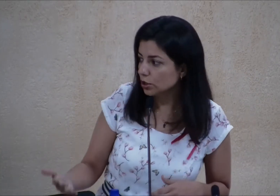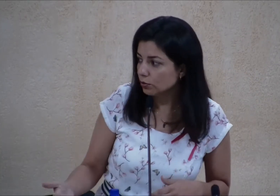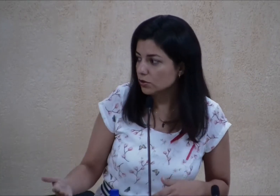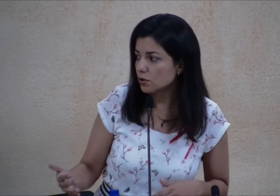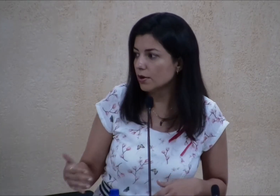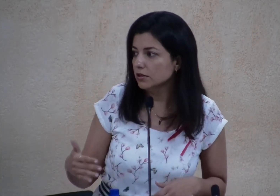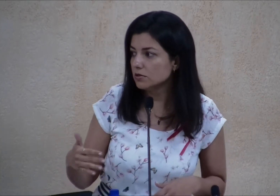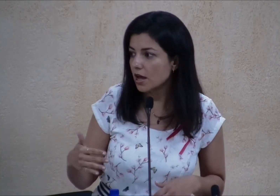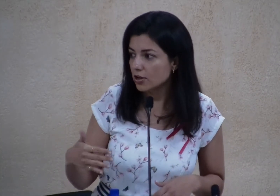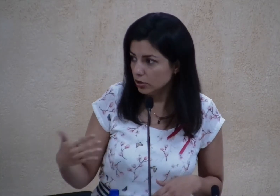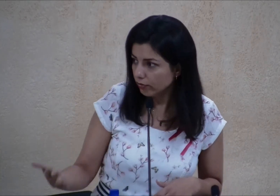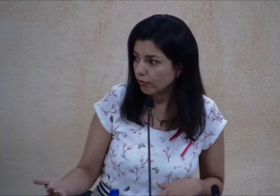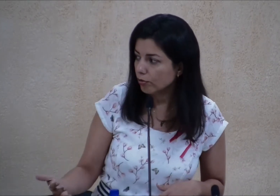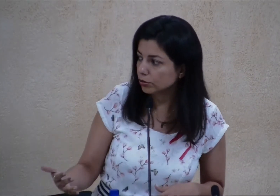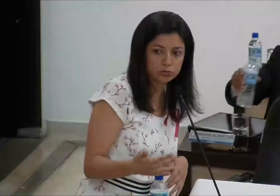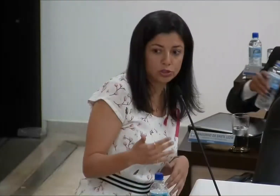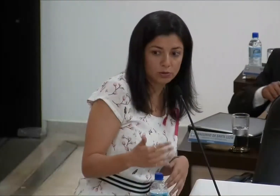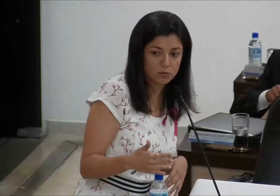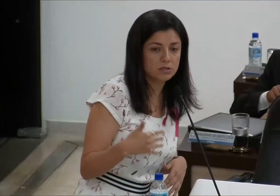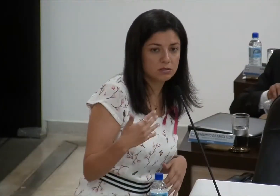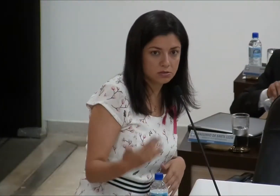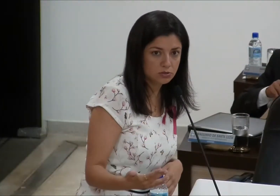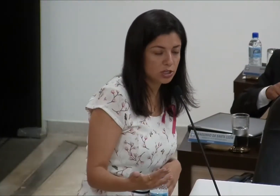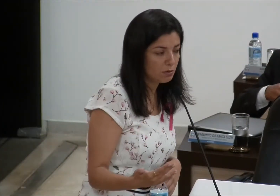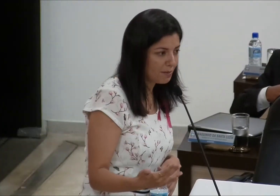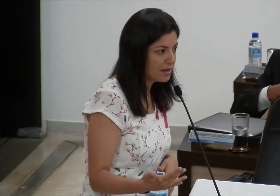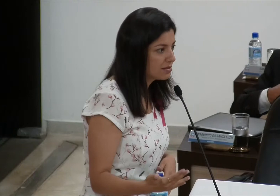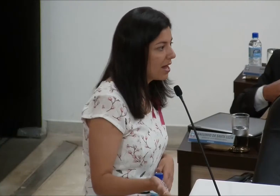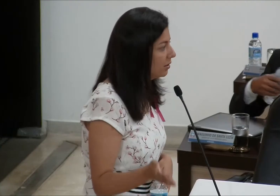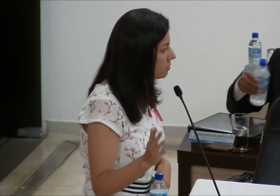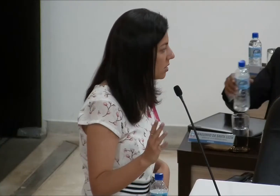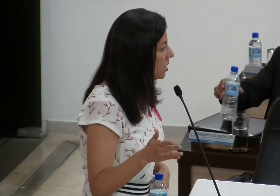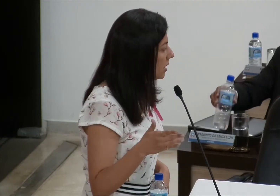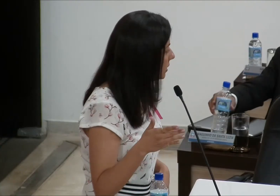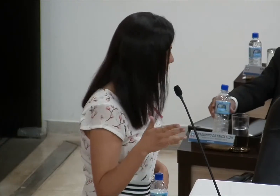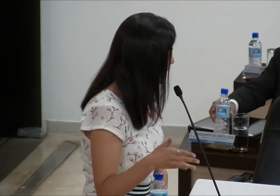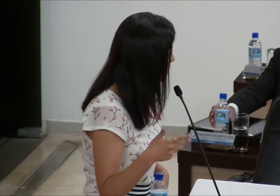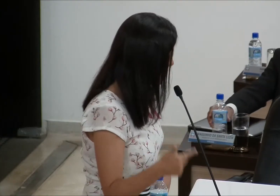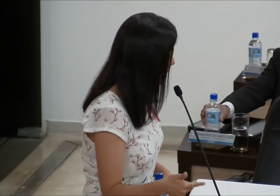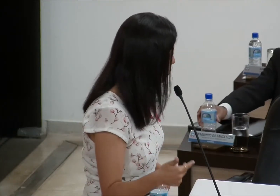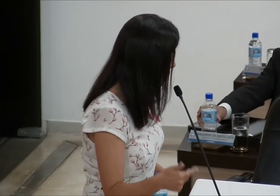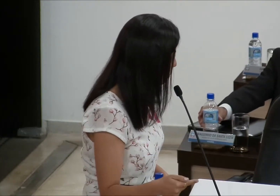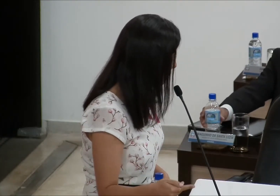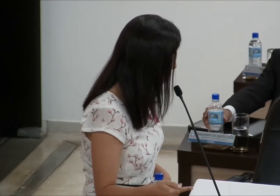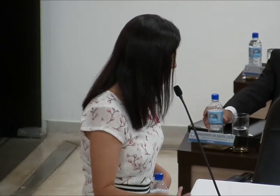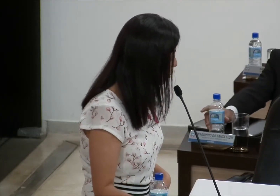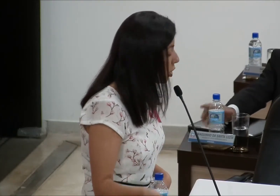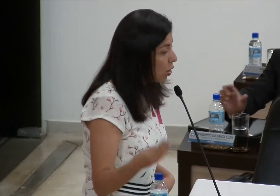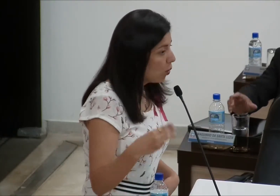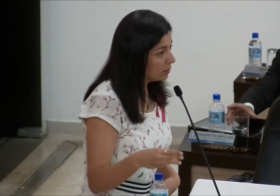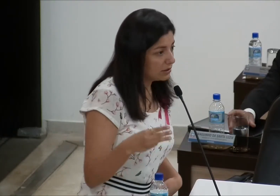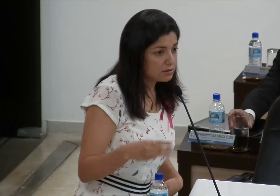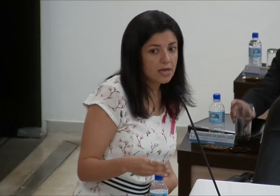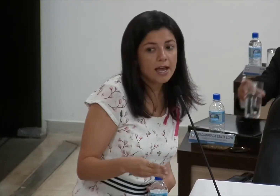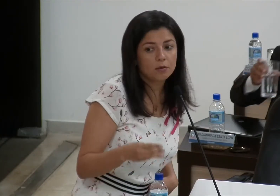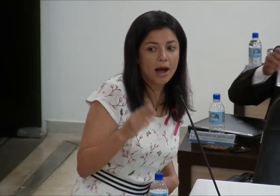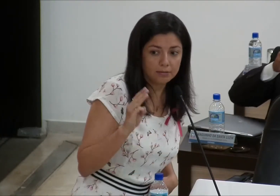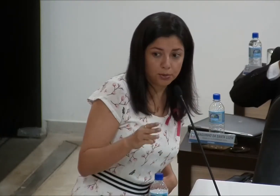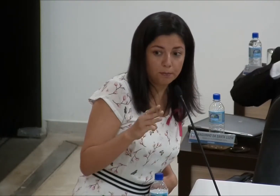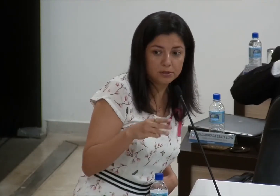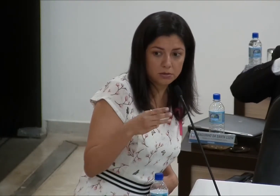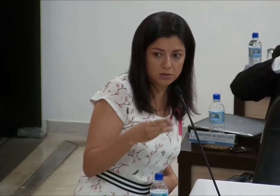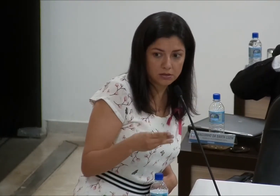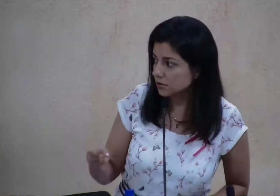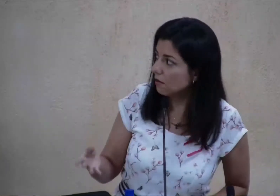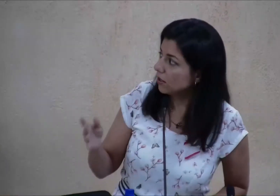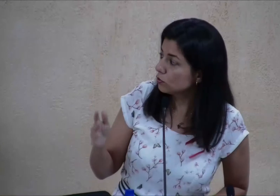narraram situações de furto, situações que se sentiram ameaçados, então esse seria um segundo ponto. O terceiro, a